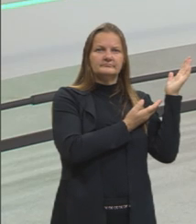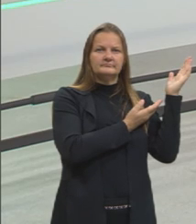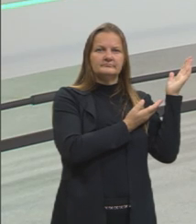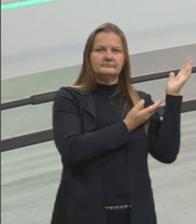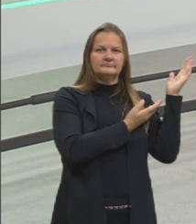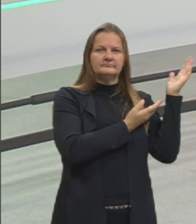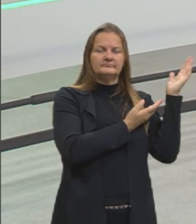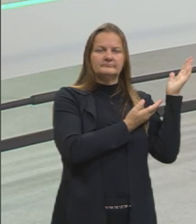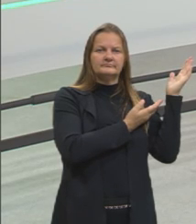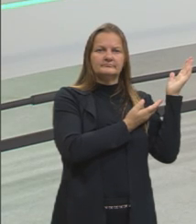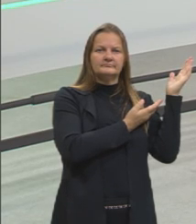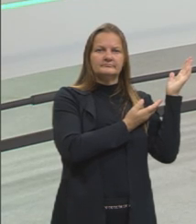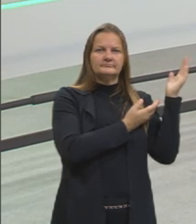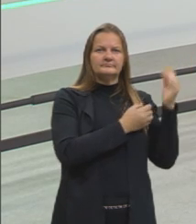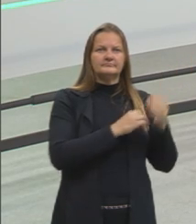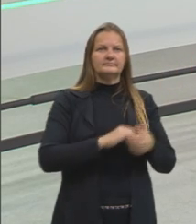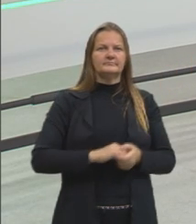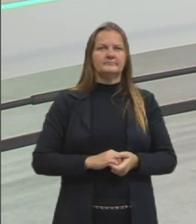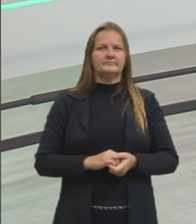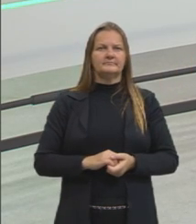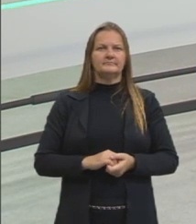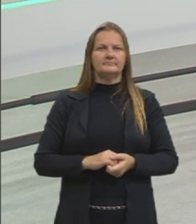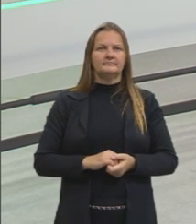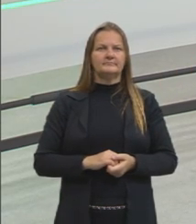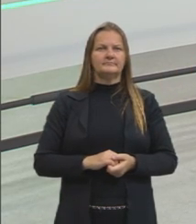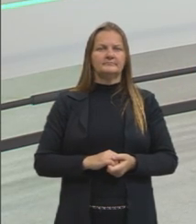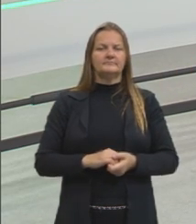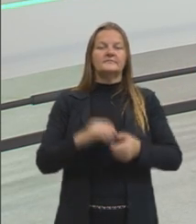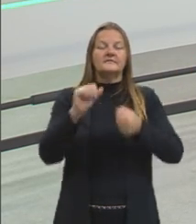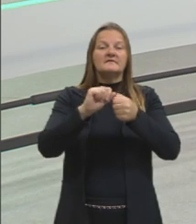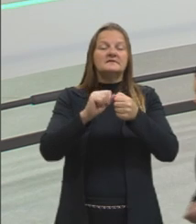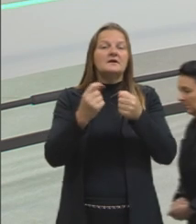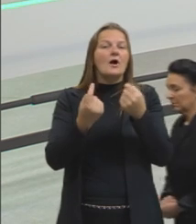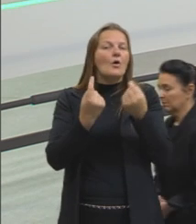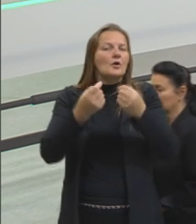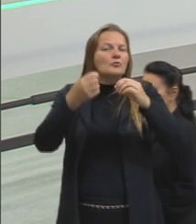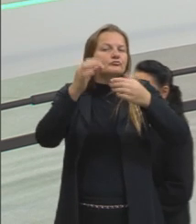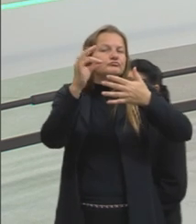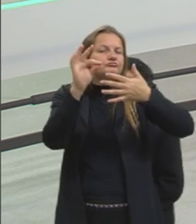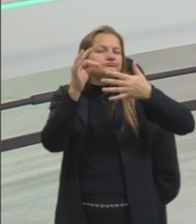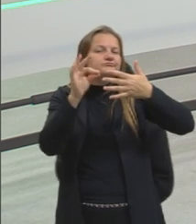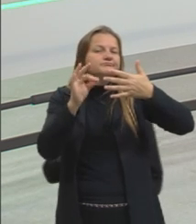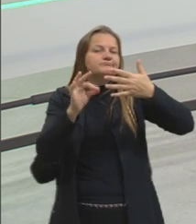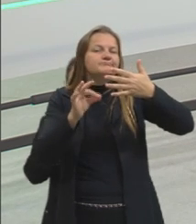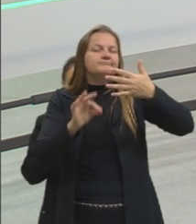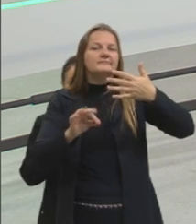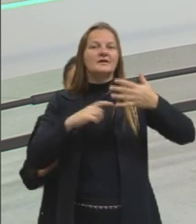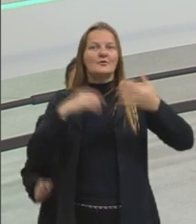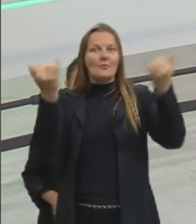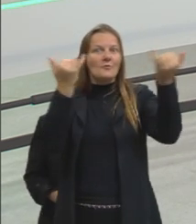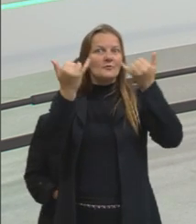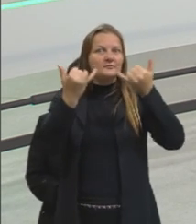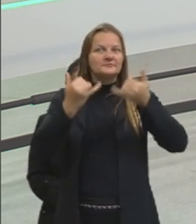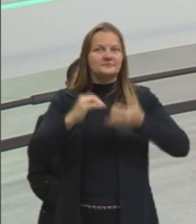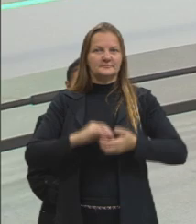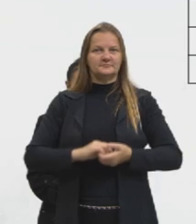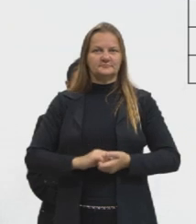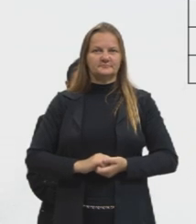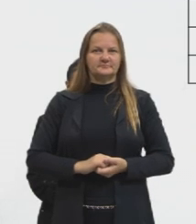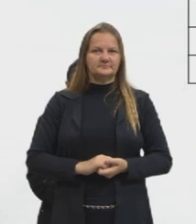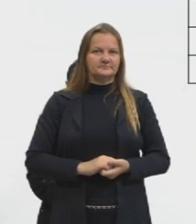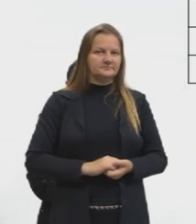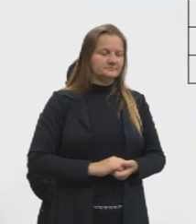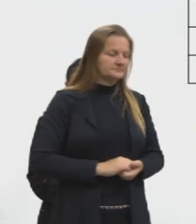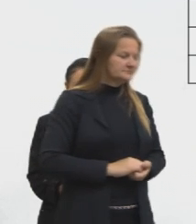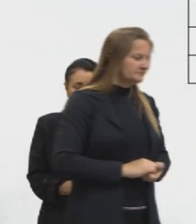correto Então nós vamos então fazer algumas considerações sobre o enunciado então retomando